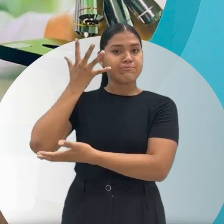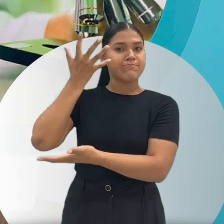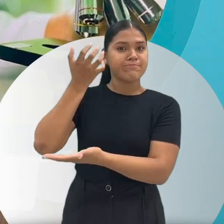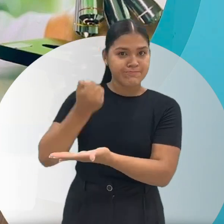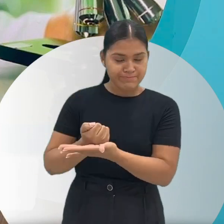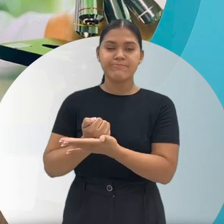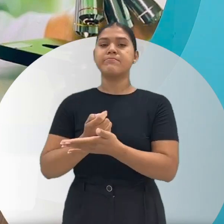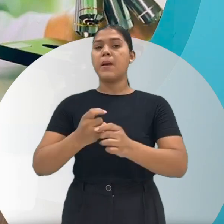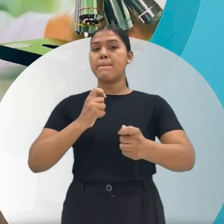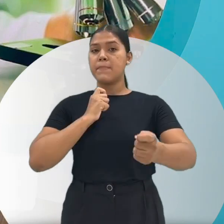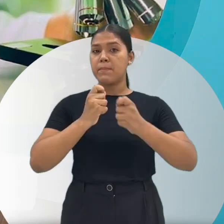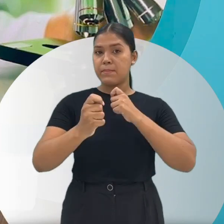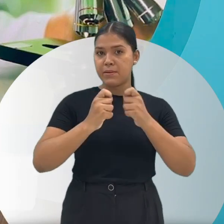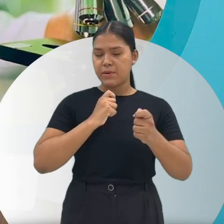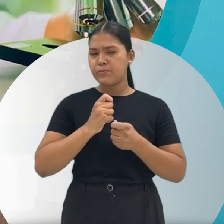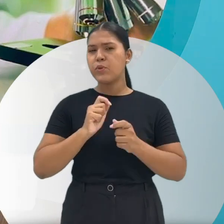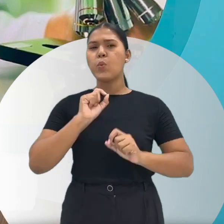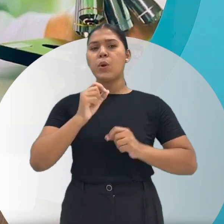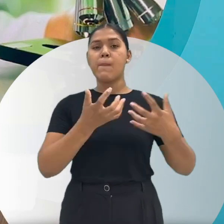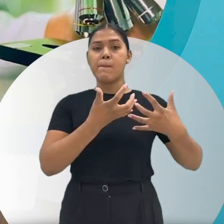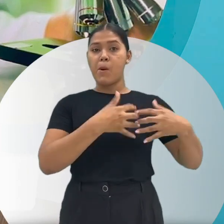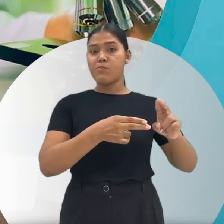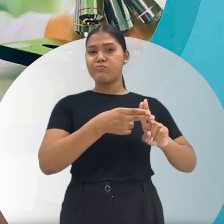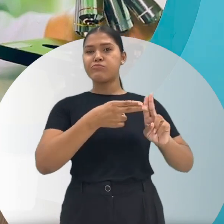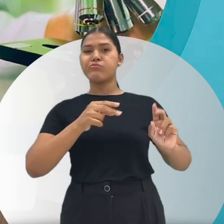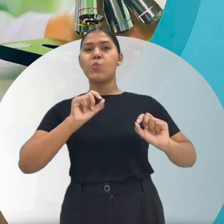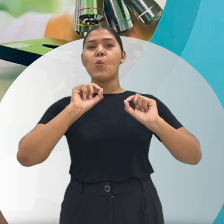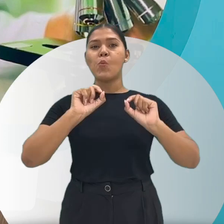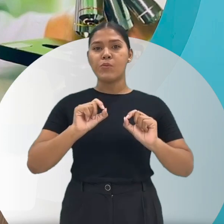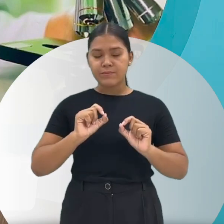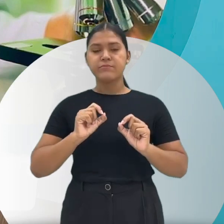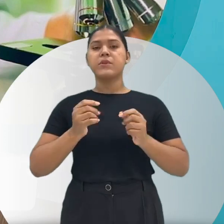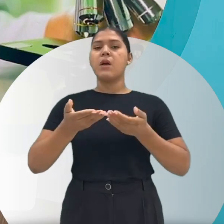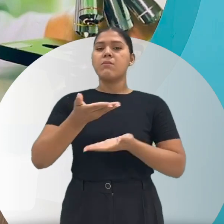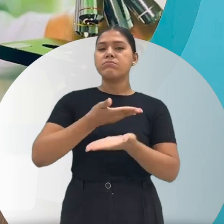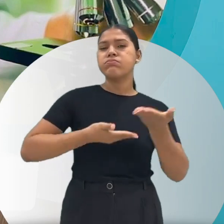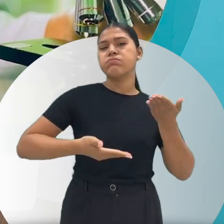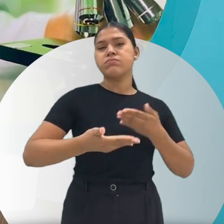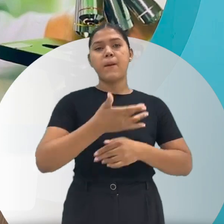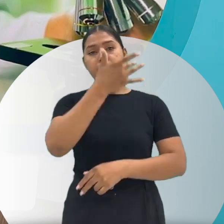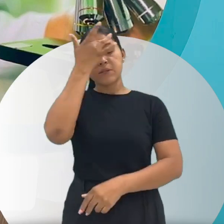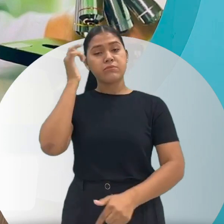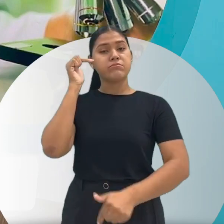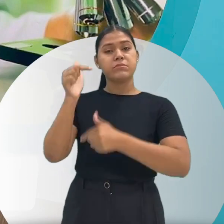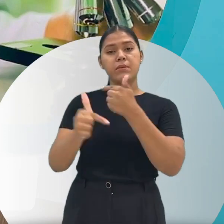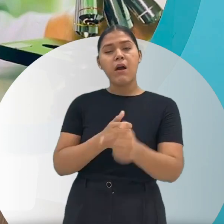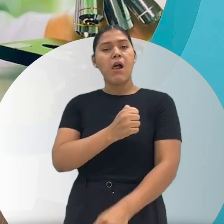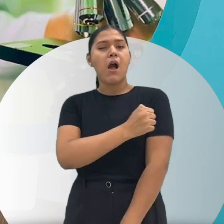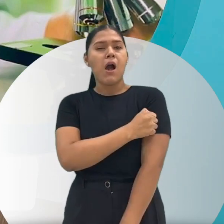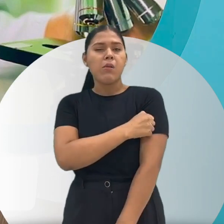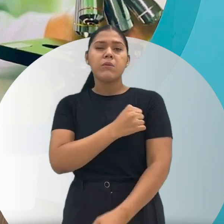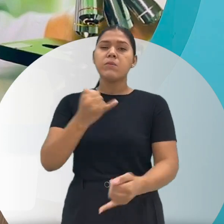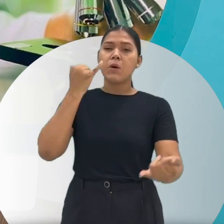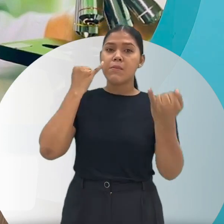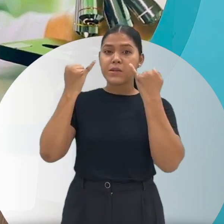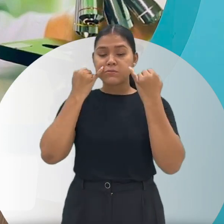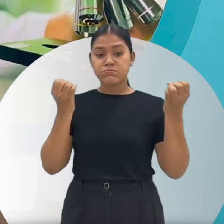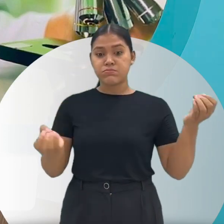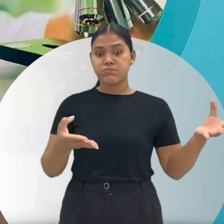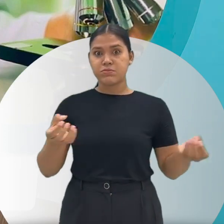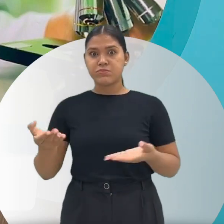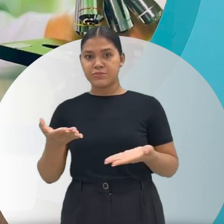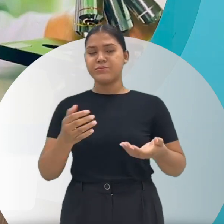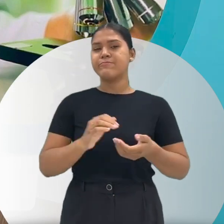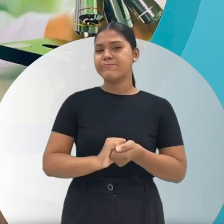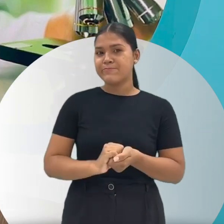videocast do Instituto Federal de Rondônia, para falar sobre os servidores, os alunos e as novidades do Instituto Federal de Rondônia. E por falar em